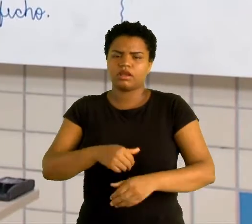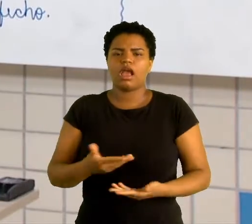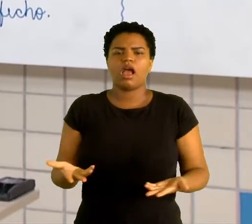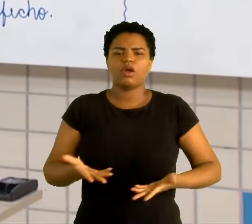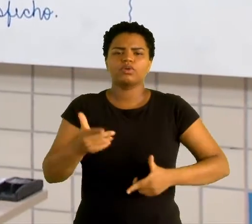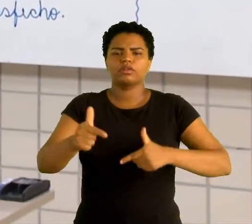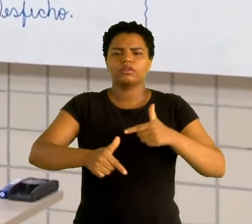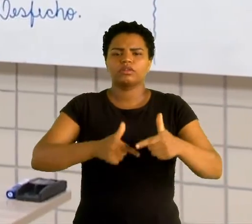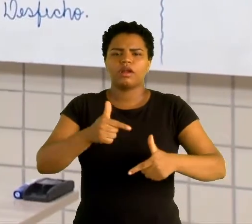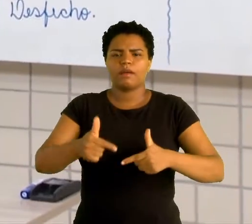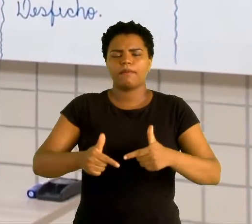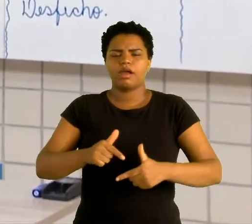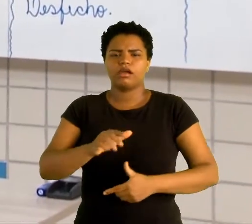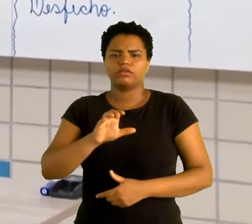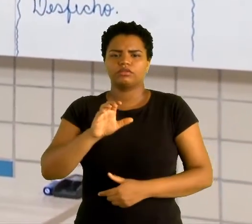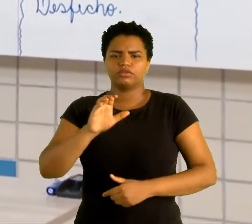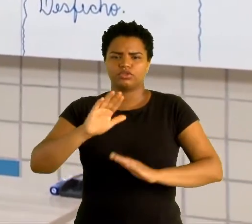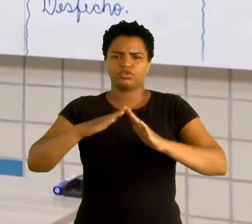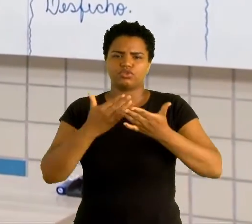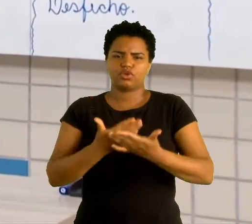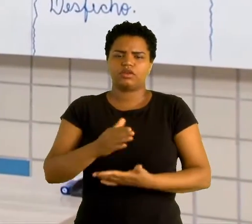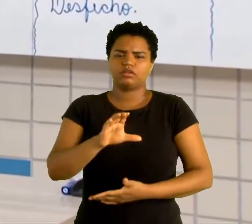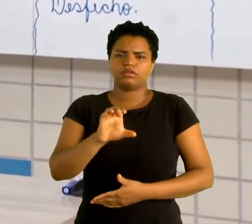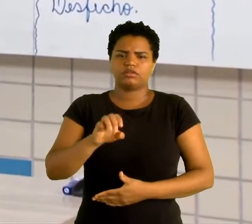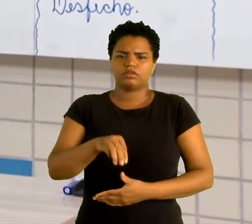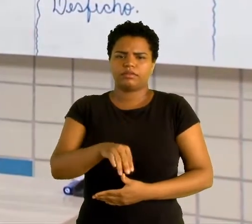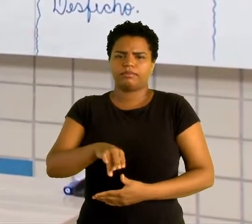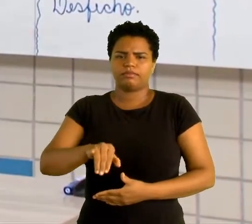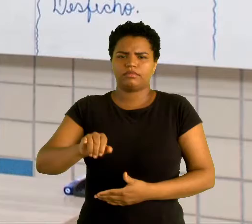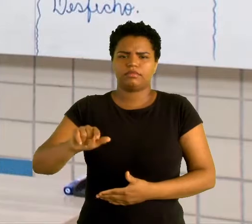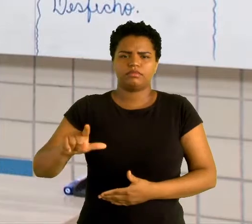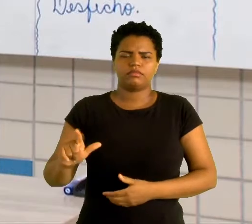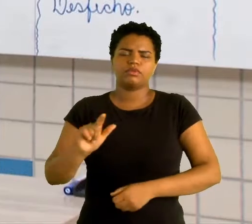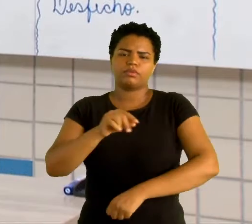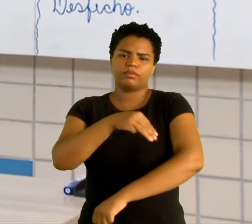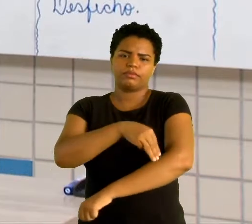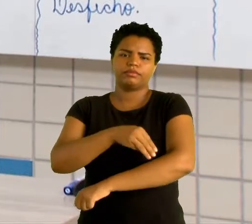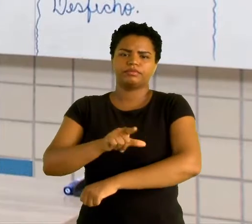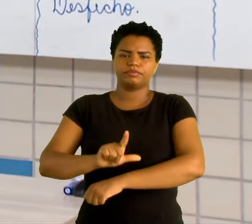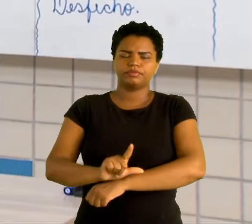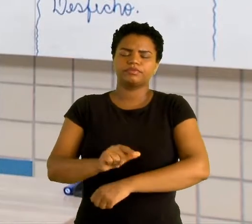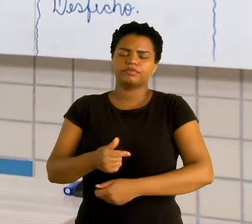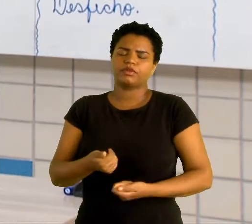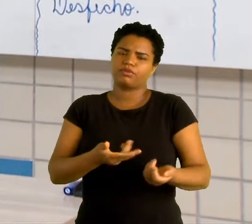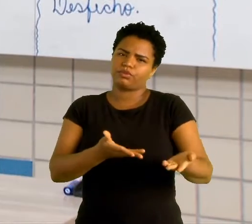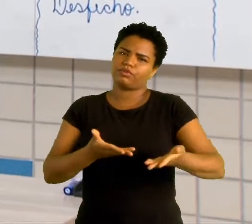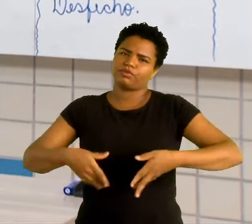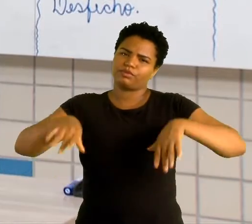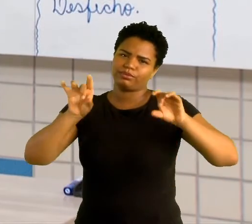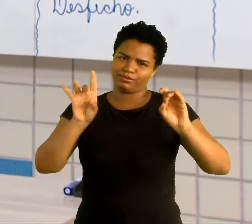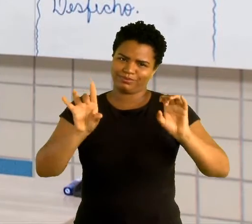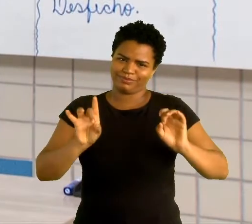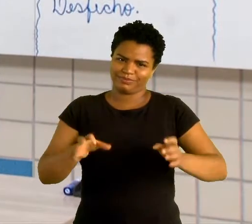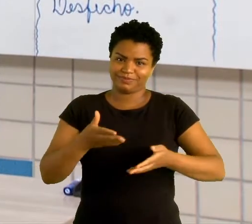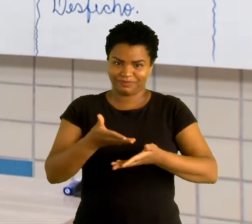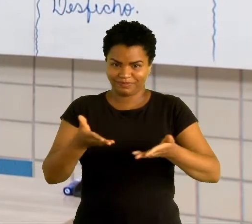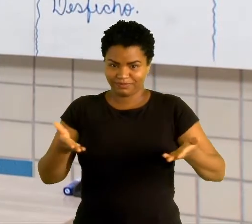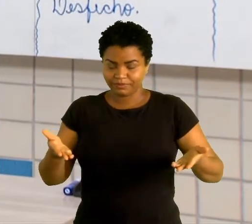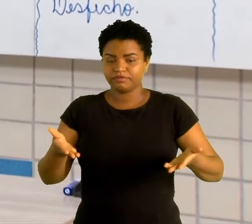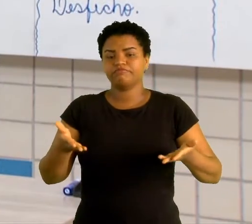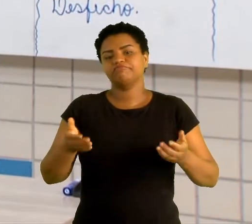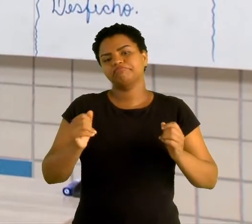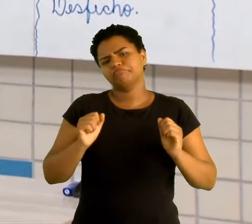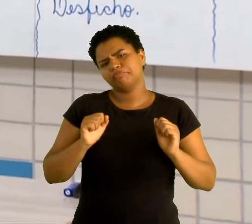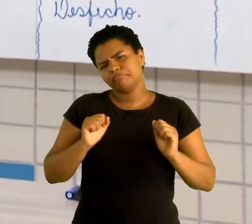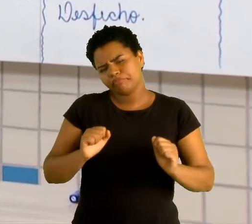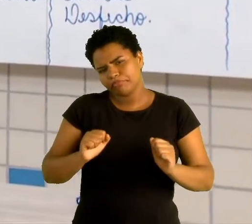escola CEMIL ETI Margarida Lemos. E eu quero fazer um convite especial, para que você